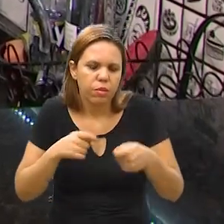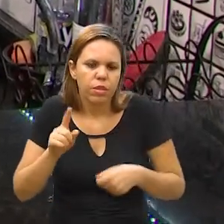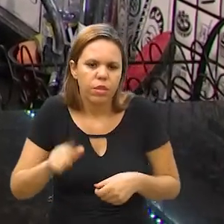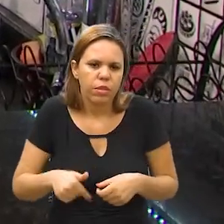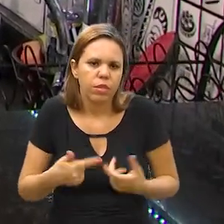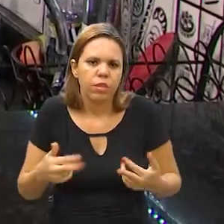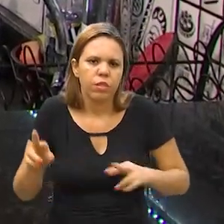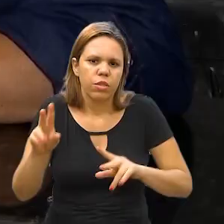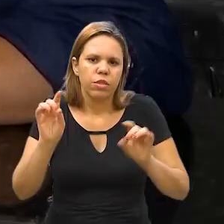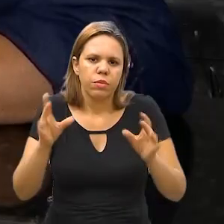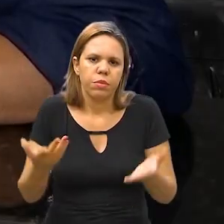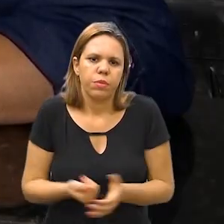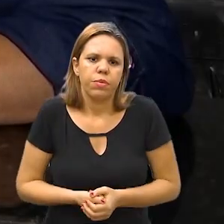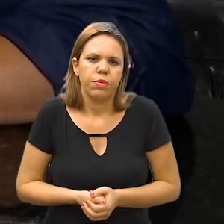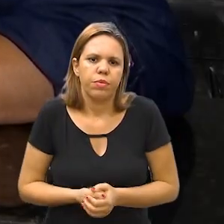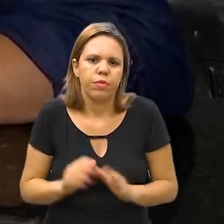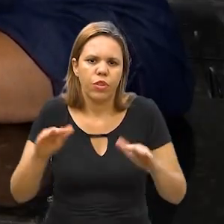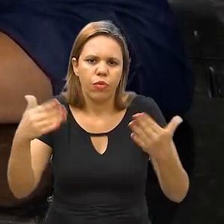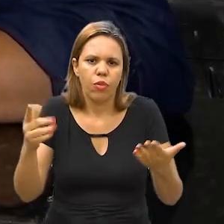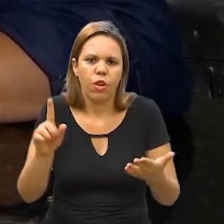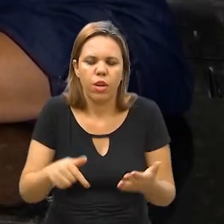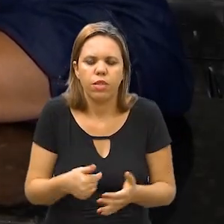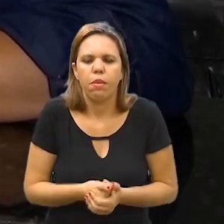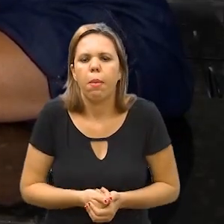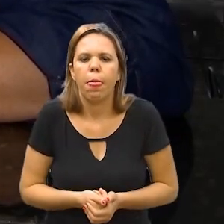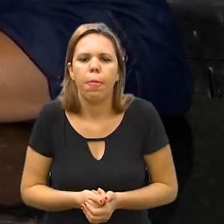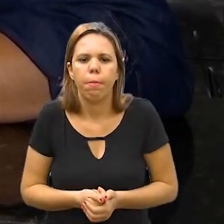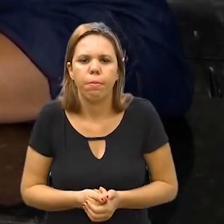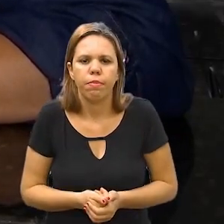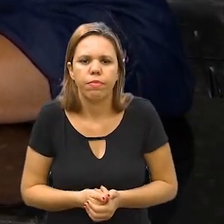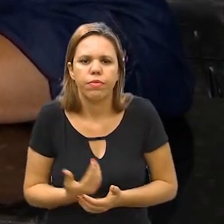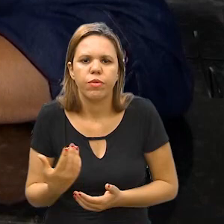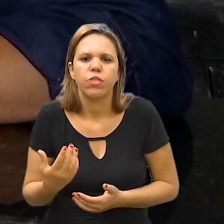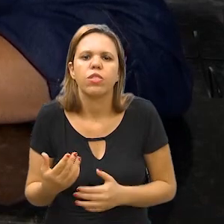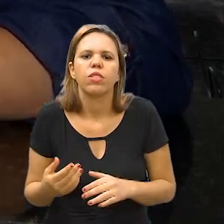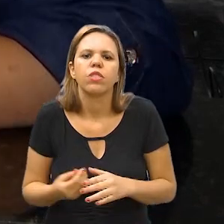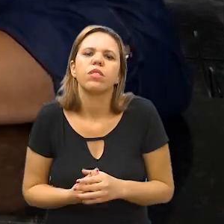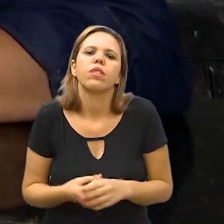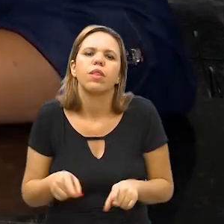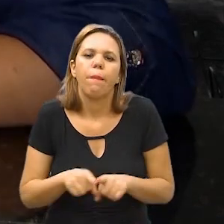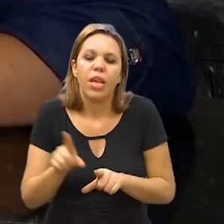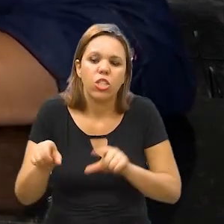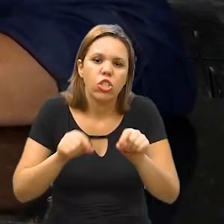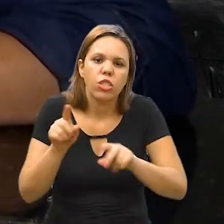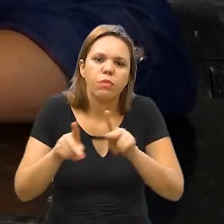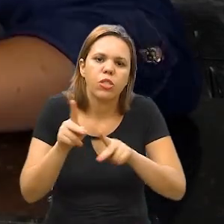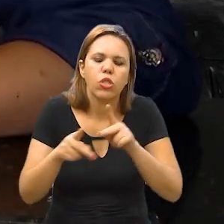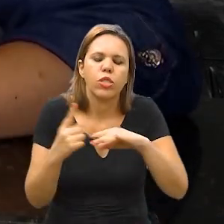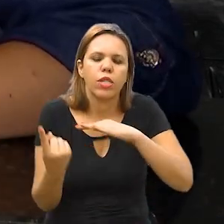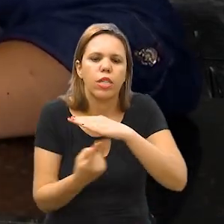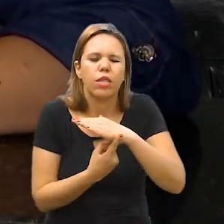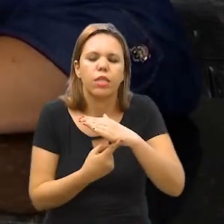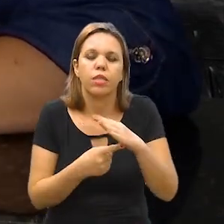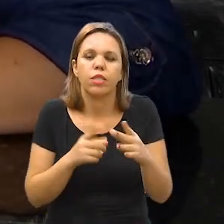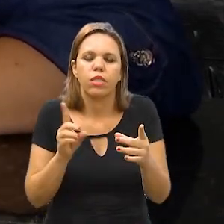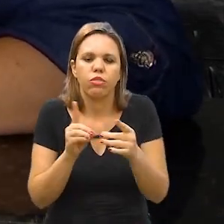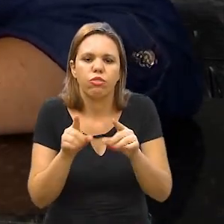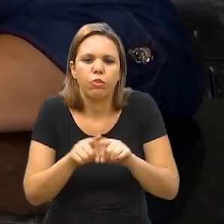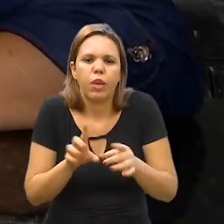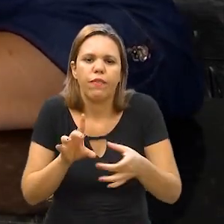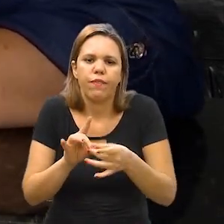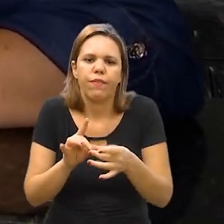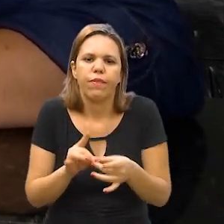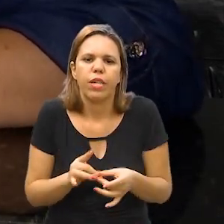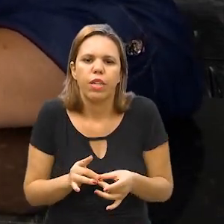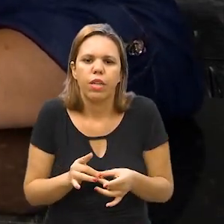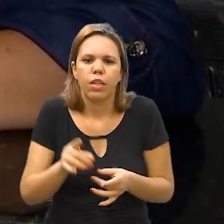é um diferencial. Fora essa parte da parte da indicação, né, que eu tinha de cliente para cliente, eu fechei parceria